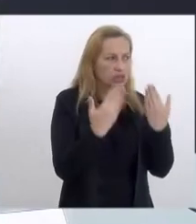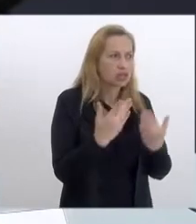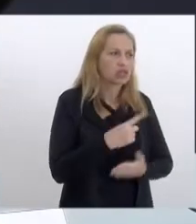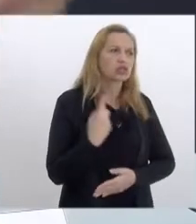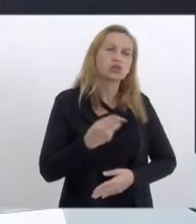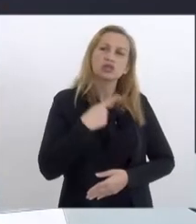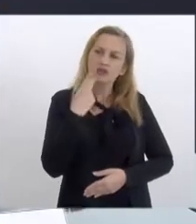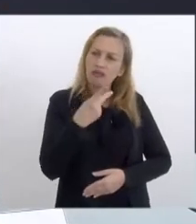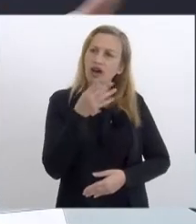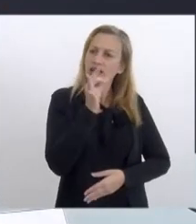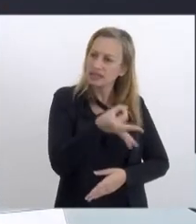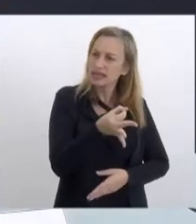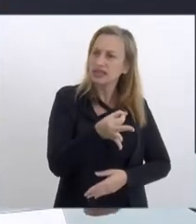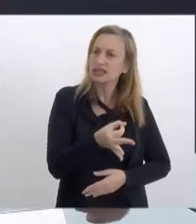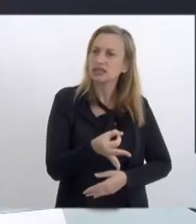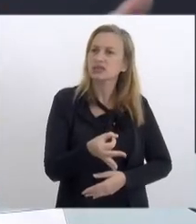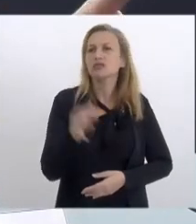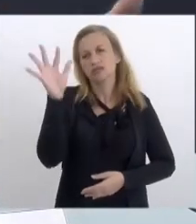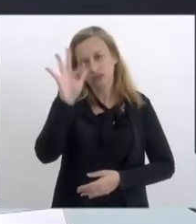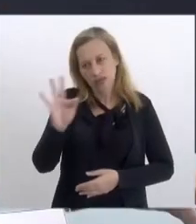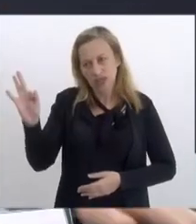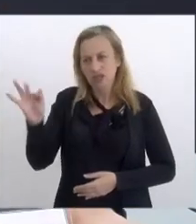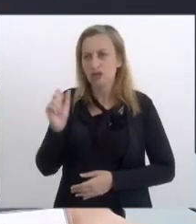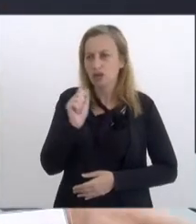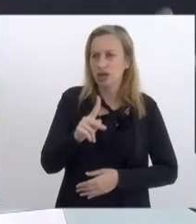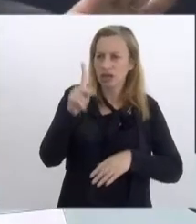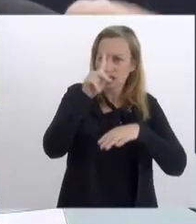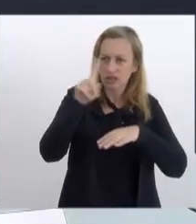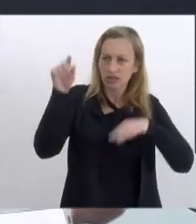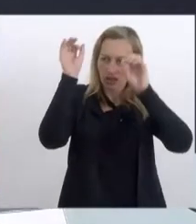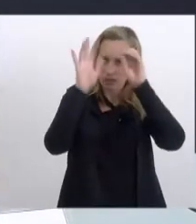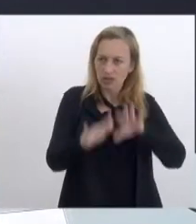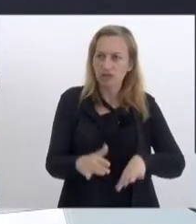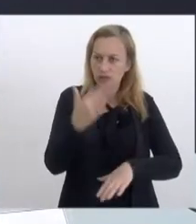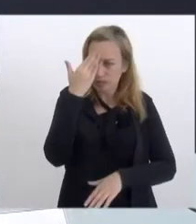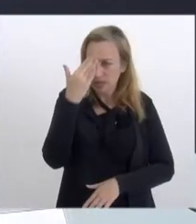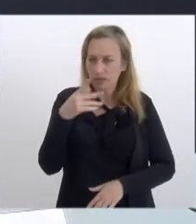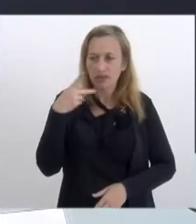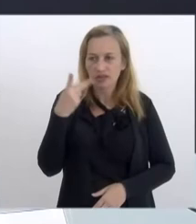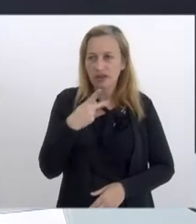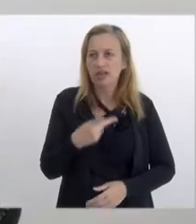nossa fala positiva enquanto federação, ok? Deus abençoe, obrigado pela oportunidade. E as